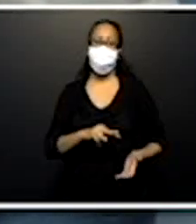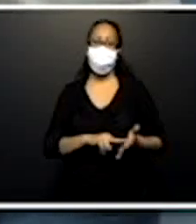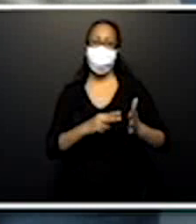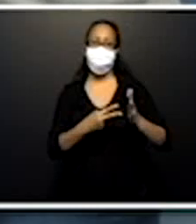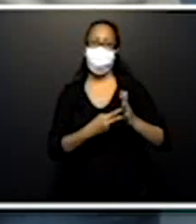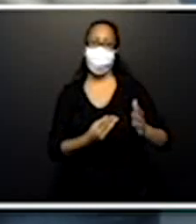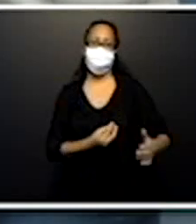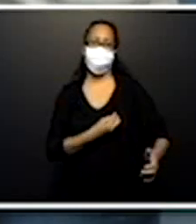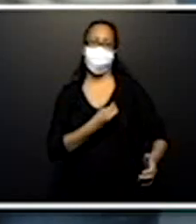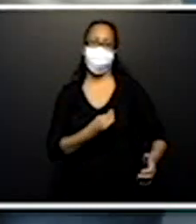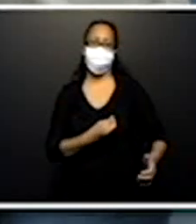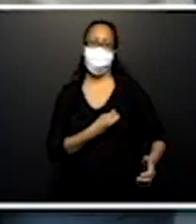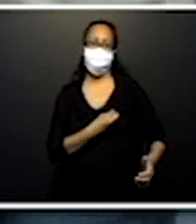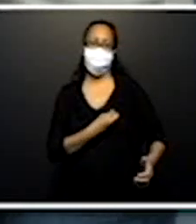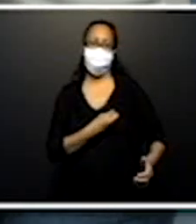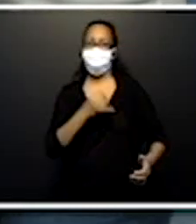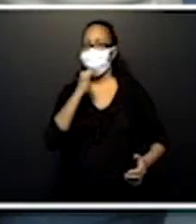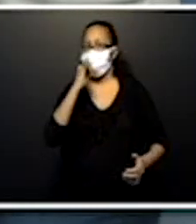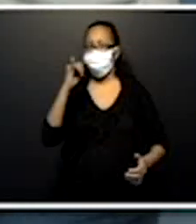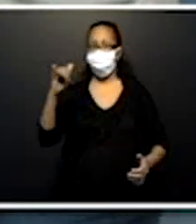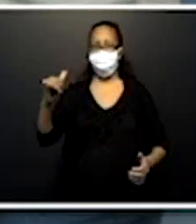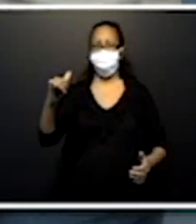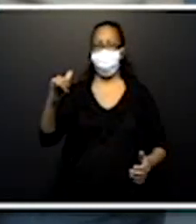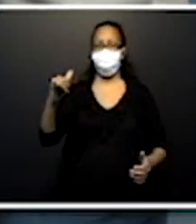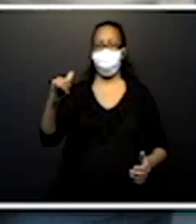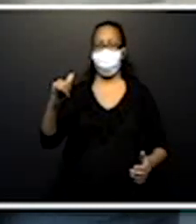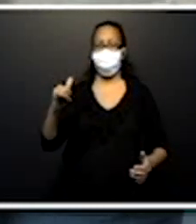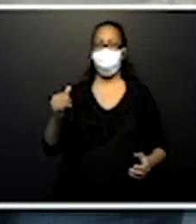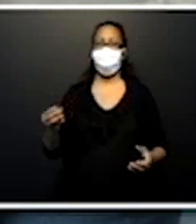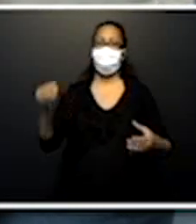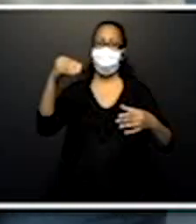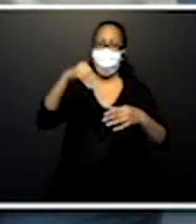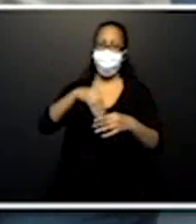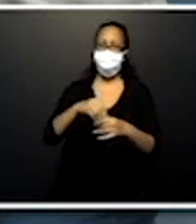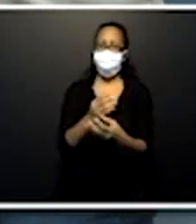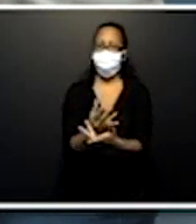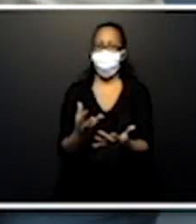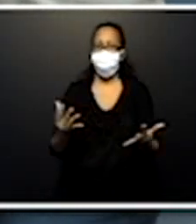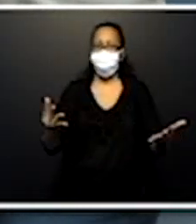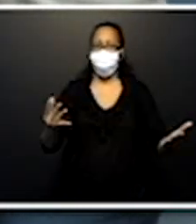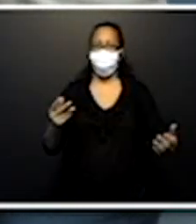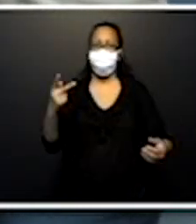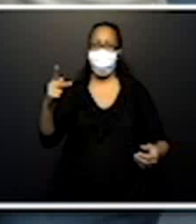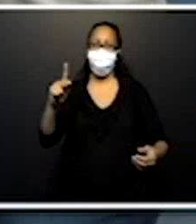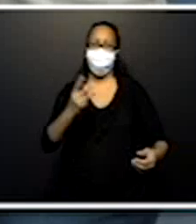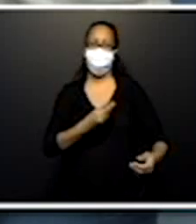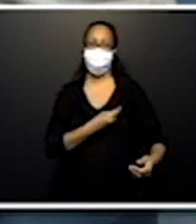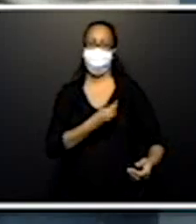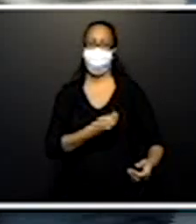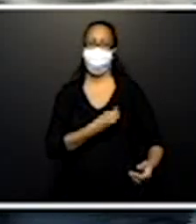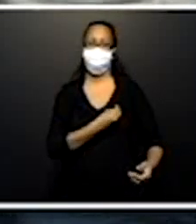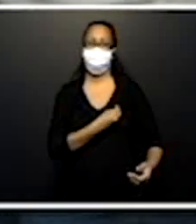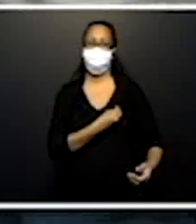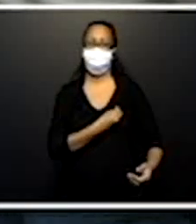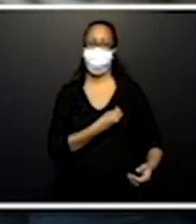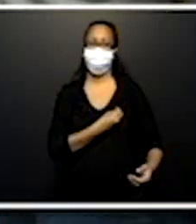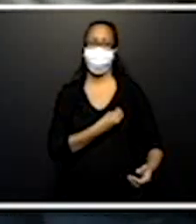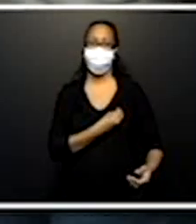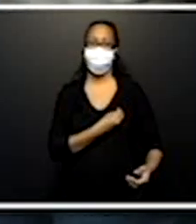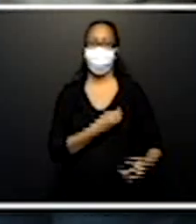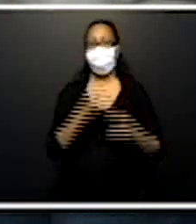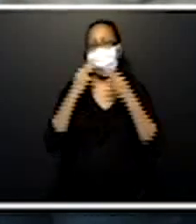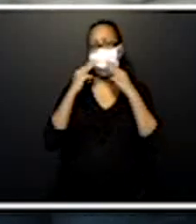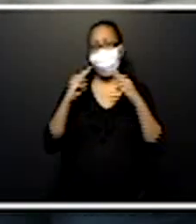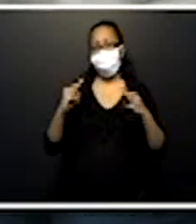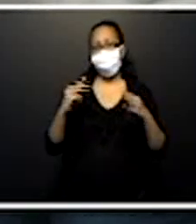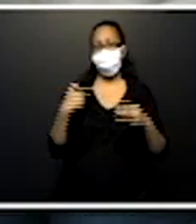luz, de energia, para dentro do seu jardim, que vai se expandir então para a sua vida. É exatamente essa a mensagem